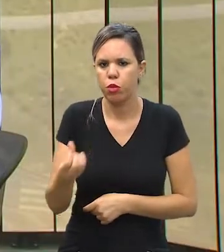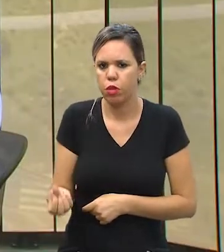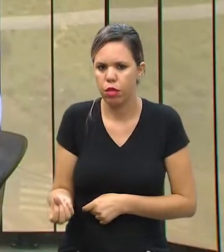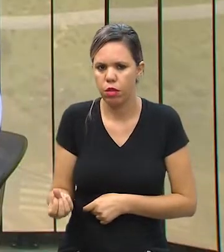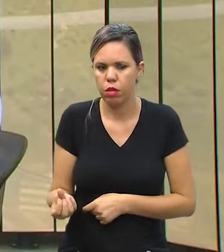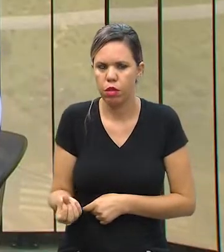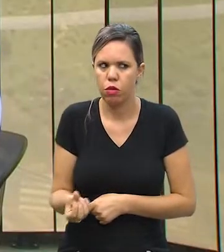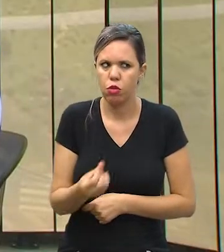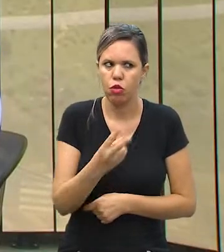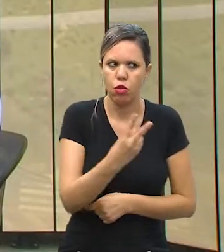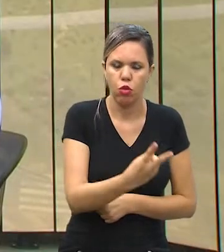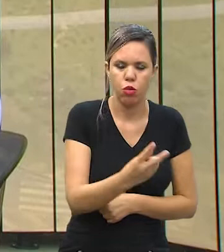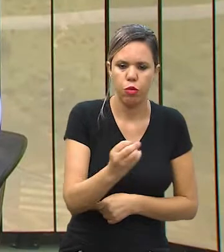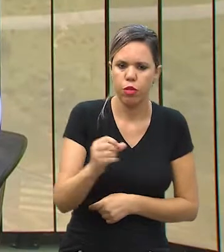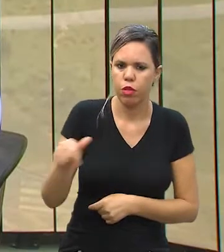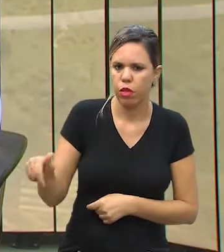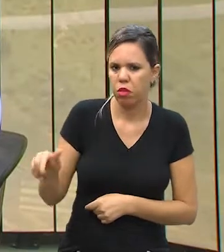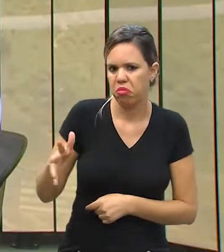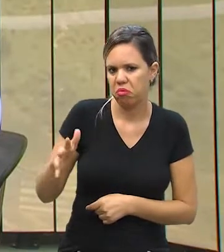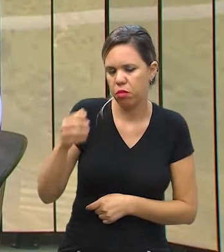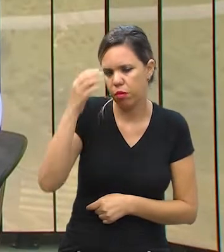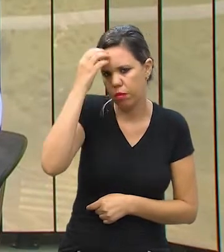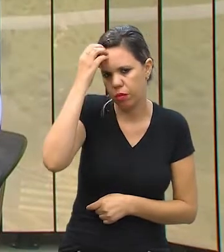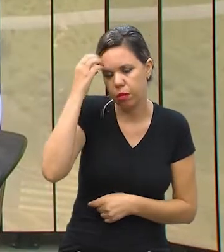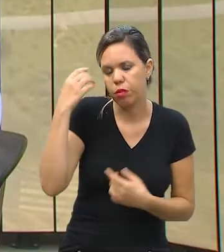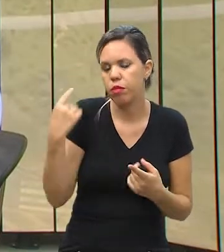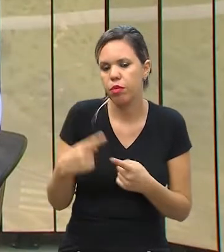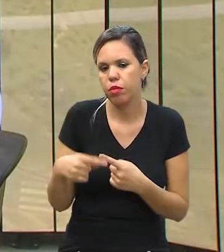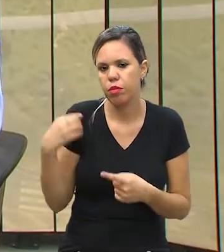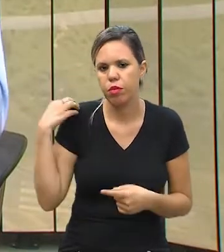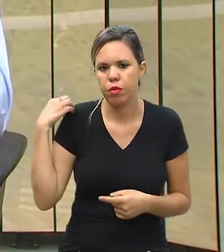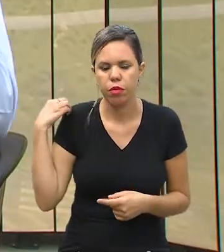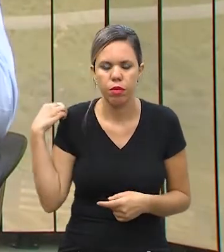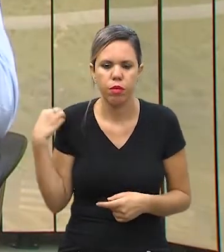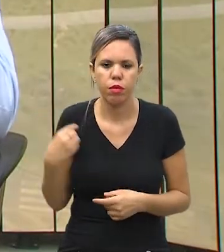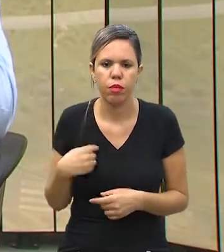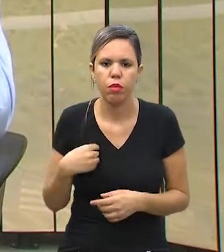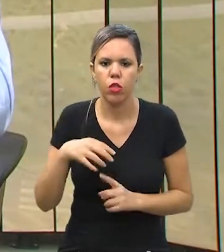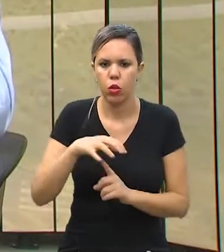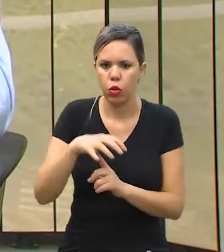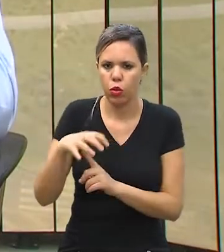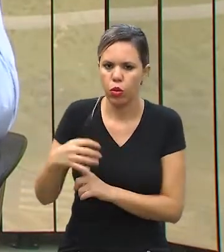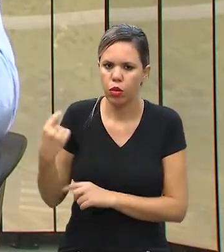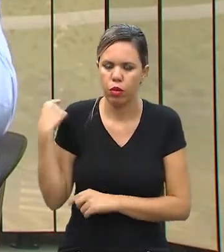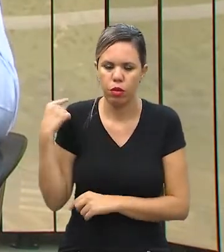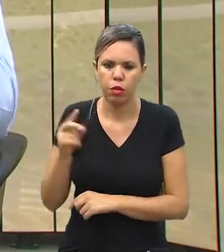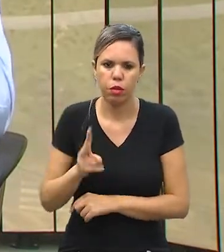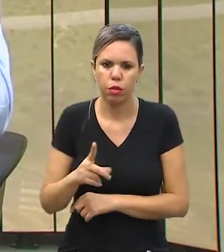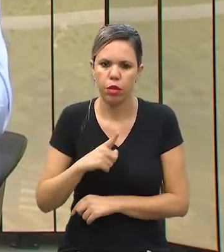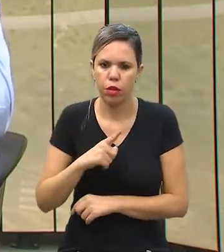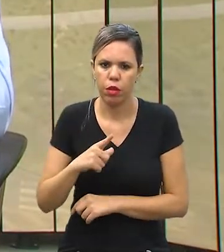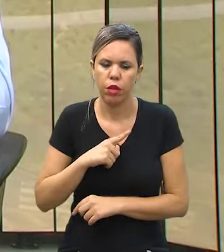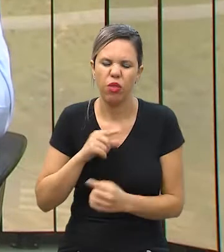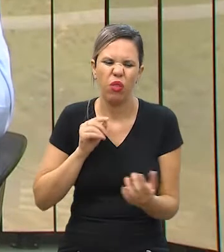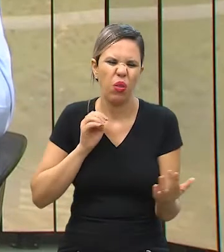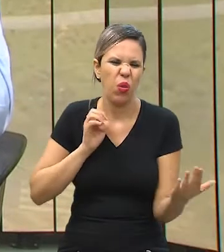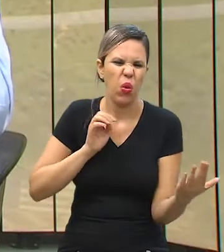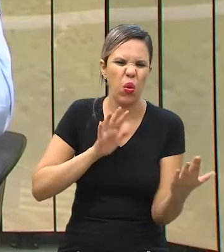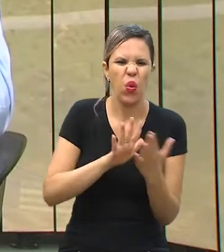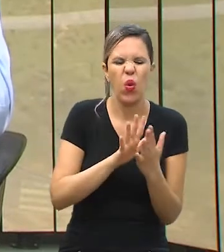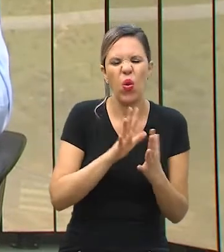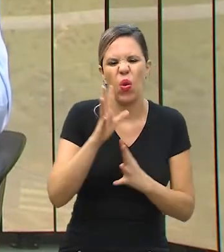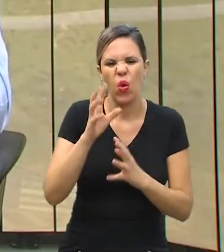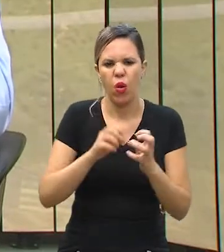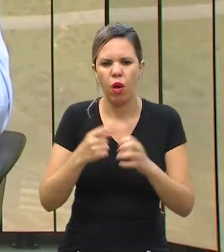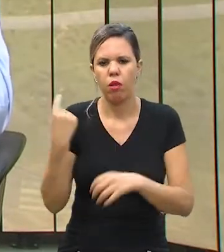engano, ou 2007. Mais recente. Entendeu? Por quê? Porque no camelô, como eu disse sempre, a gente sempre teve um confronto ali e a